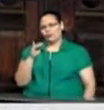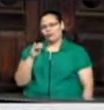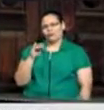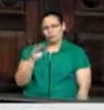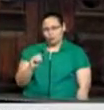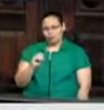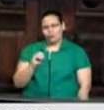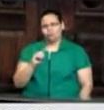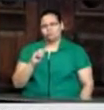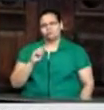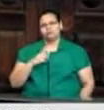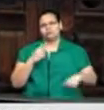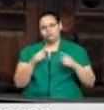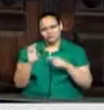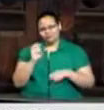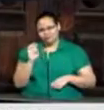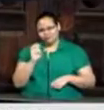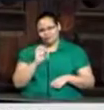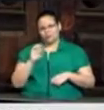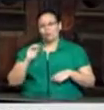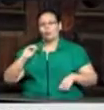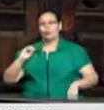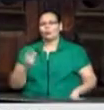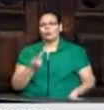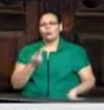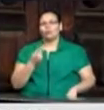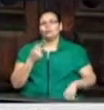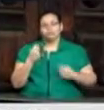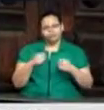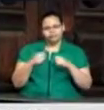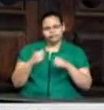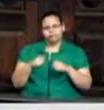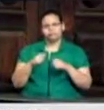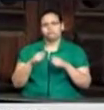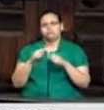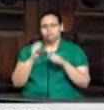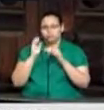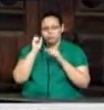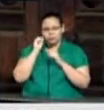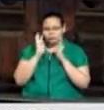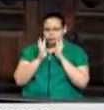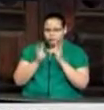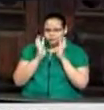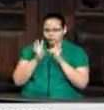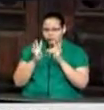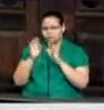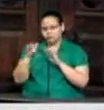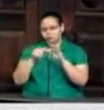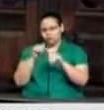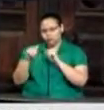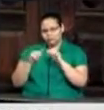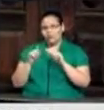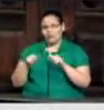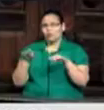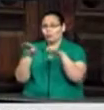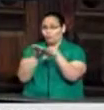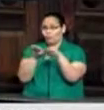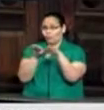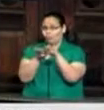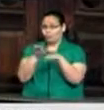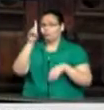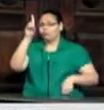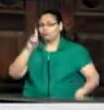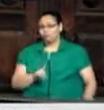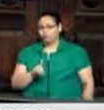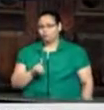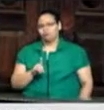outras palavras, ou deveriam ter sido ouvidos, acolhidos, pensando a igualdade de